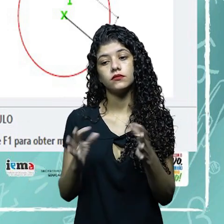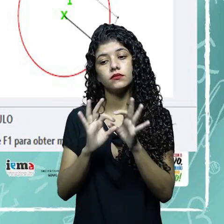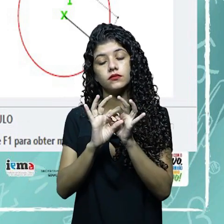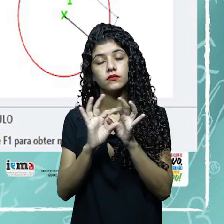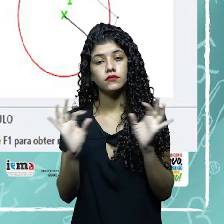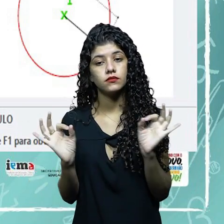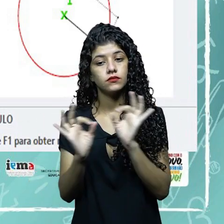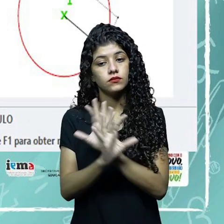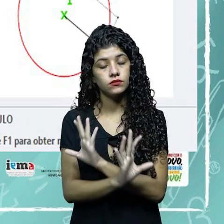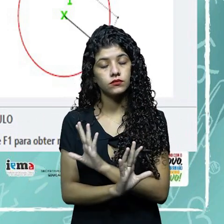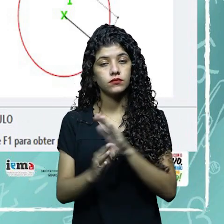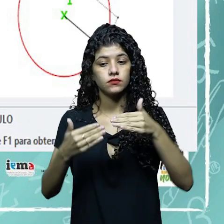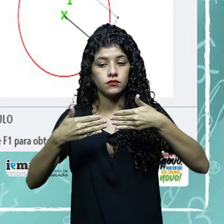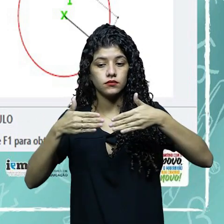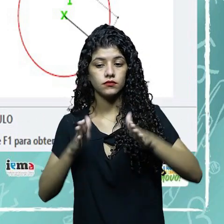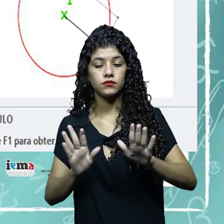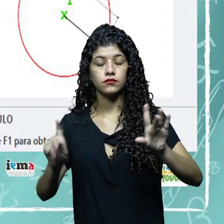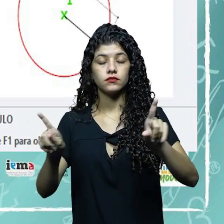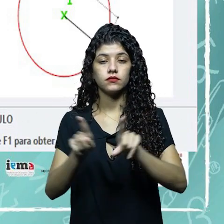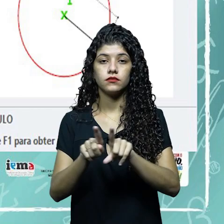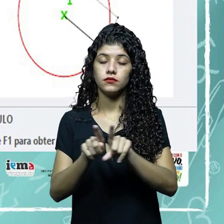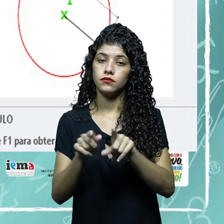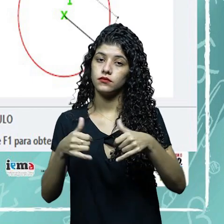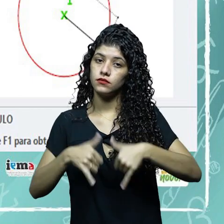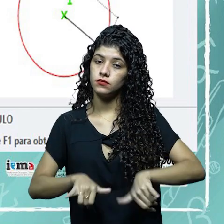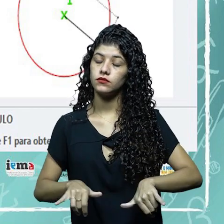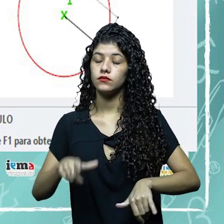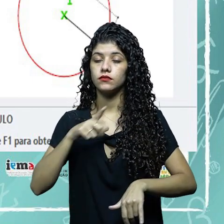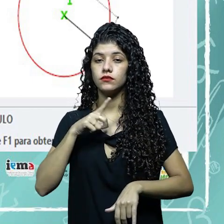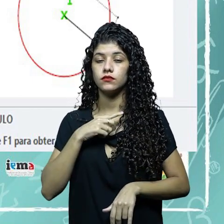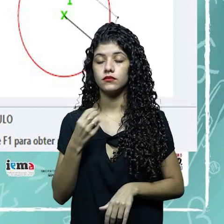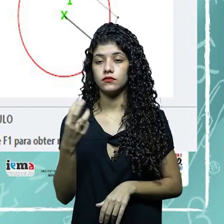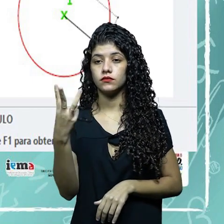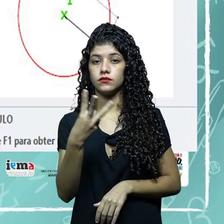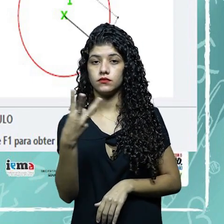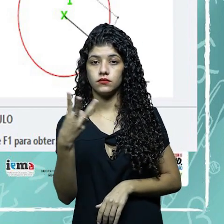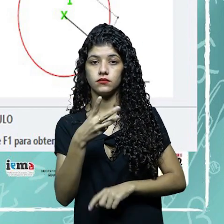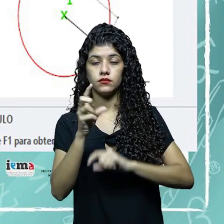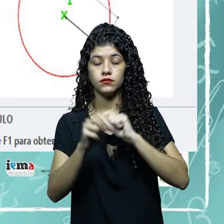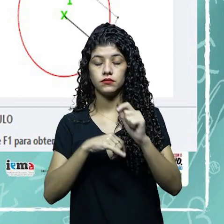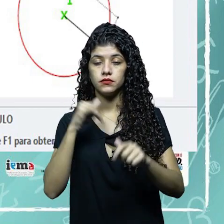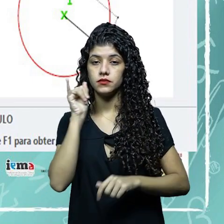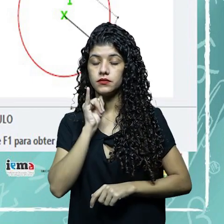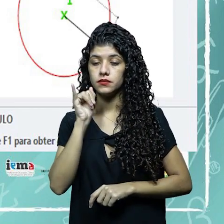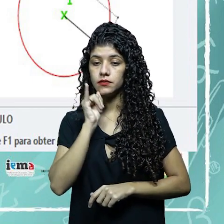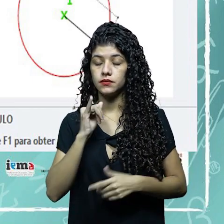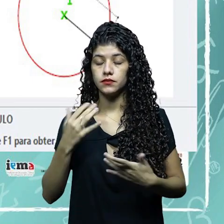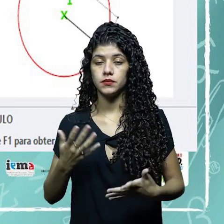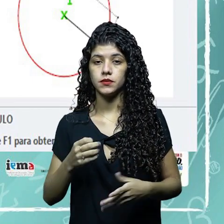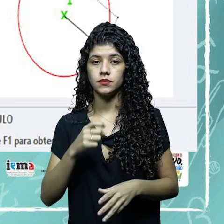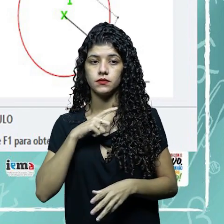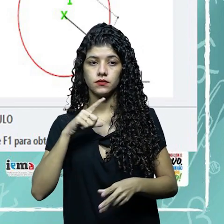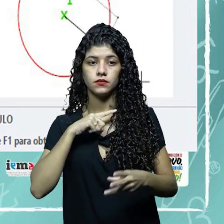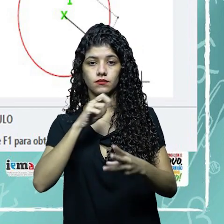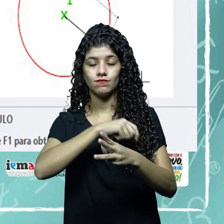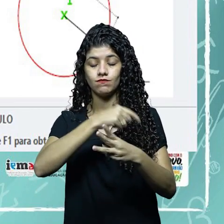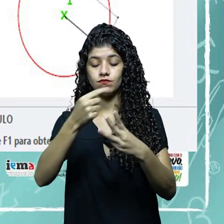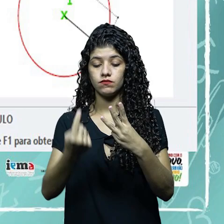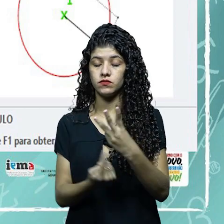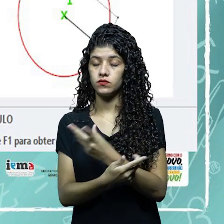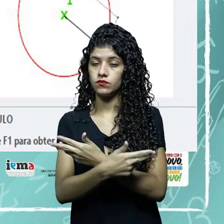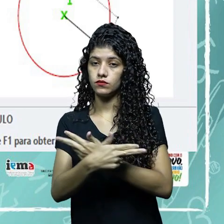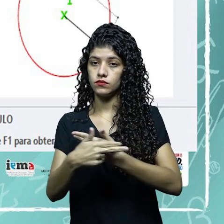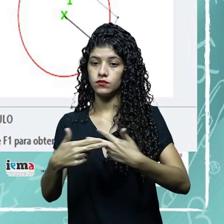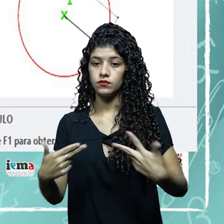quero finalizar essa abertura aí que ficou. Eu posso usar um arco de 3 pontos, que é esse exemplo aqui. Eu tenho vários tipos de